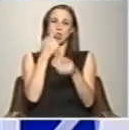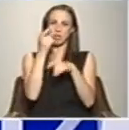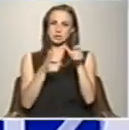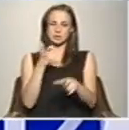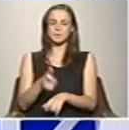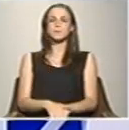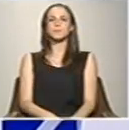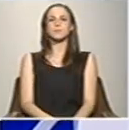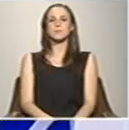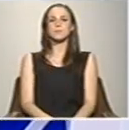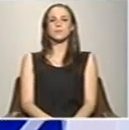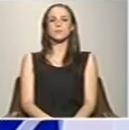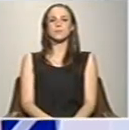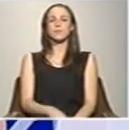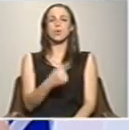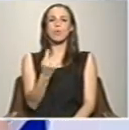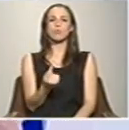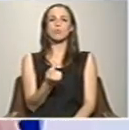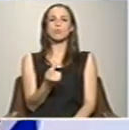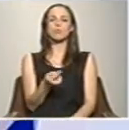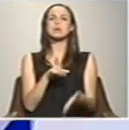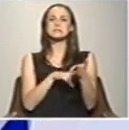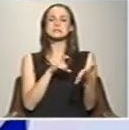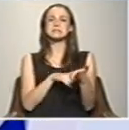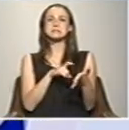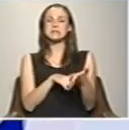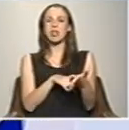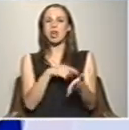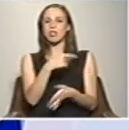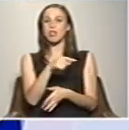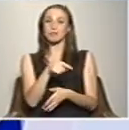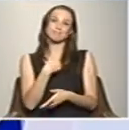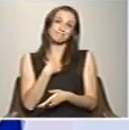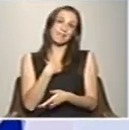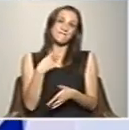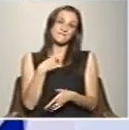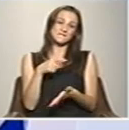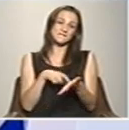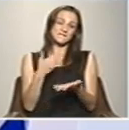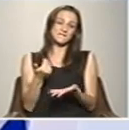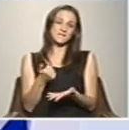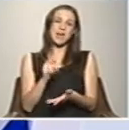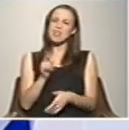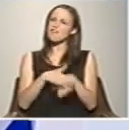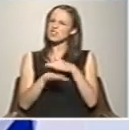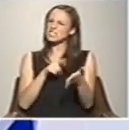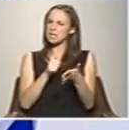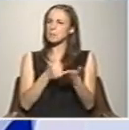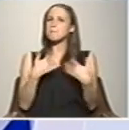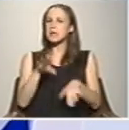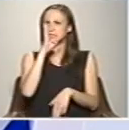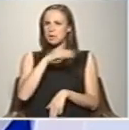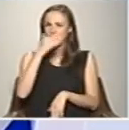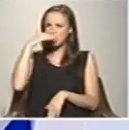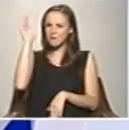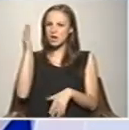Bom, uma das necessidades que nós temos à medida que vamos envelhecendo, cada vez mais, é uma coisa que devemos fazer sempre, mas quanto mais velhos, pelo menos